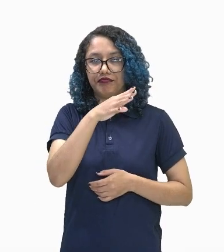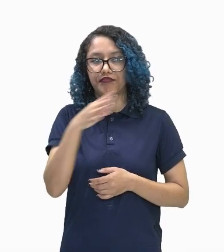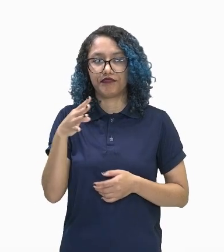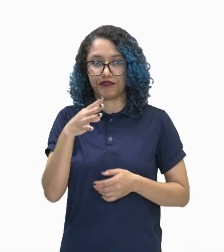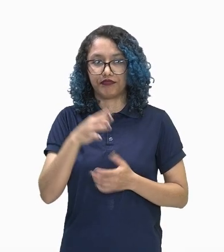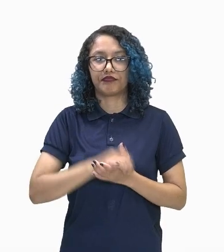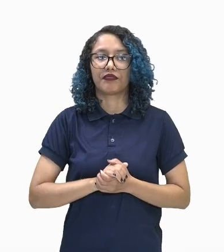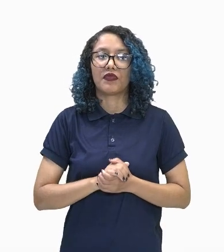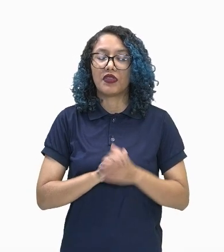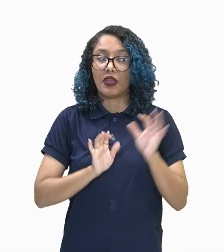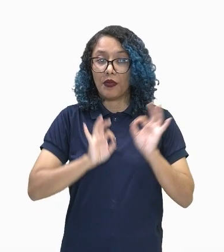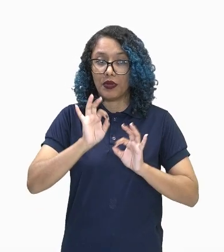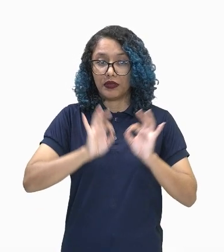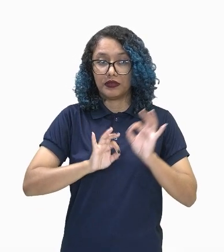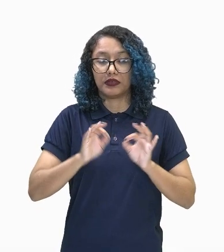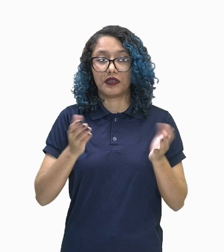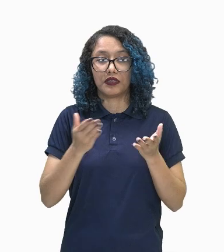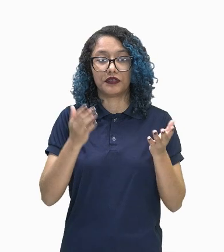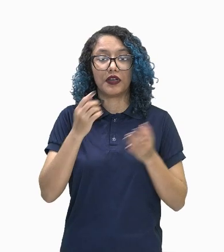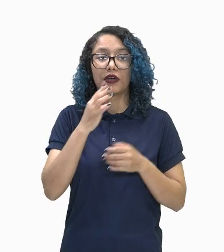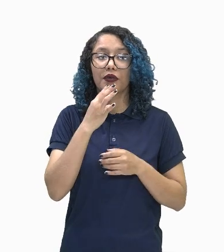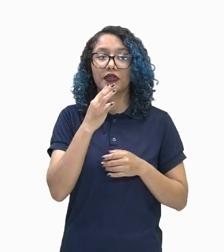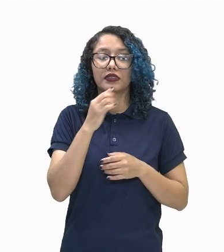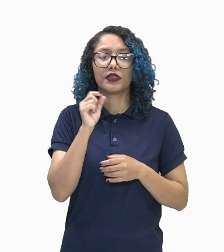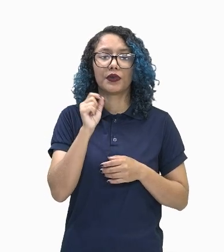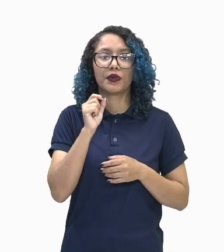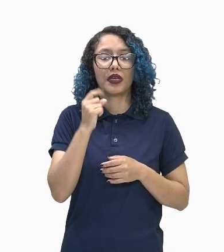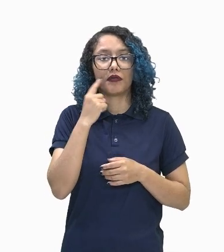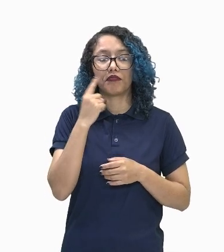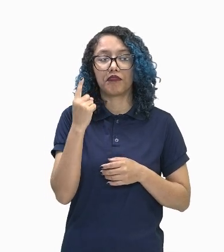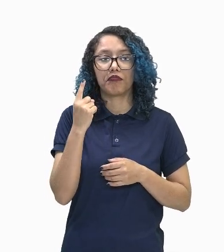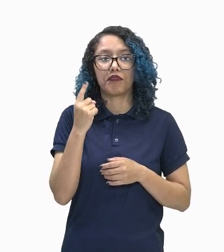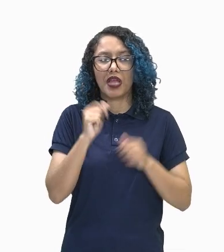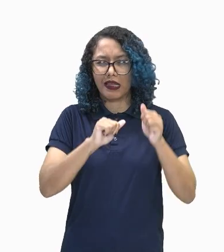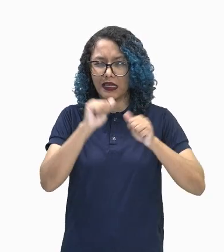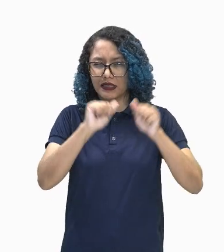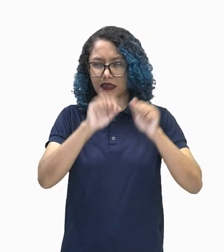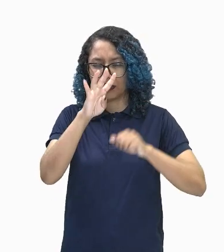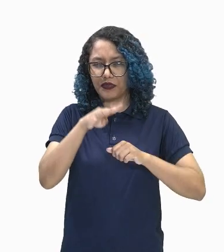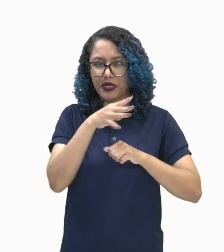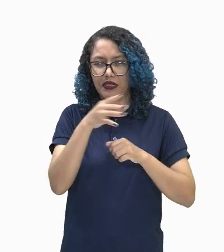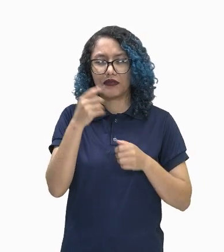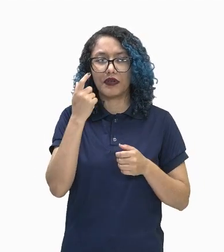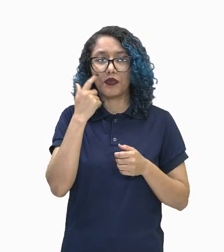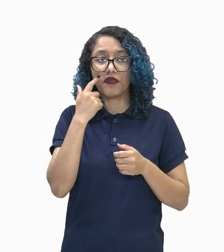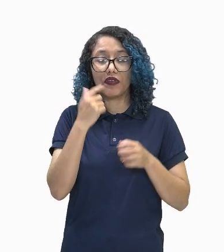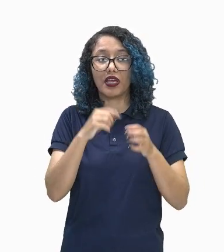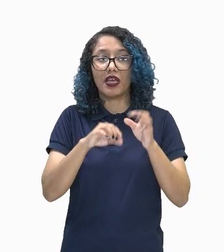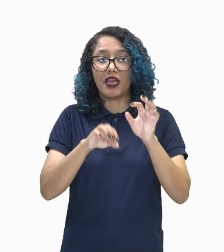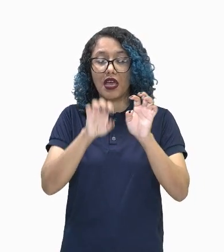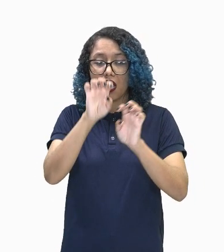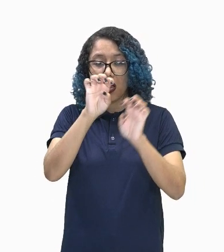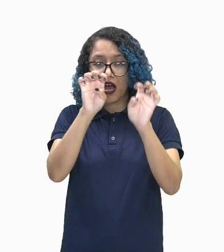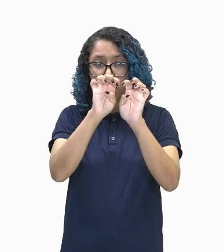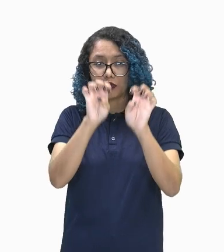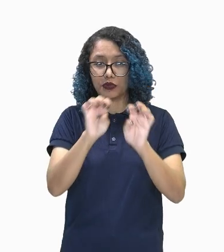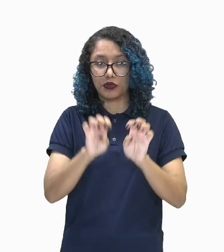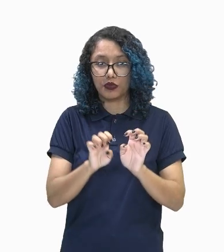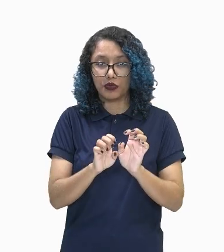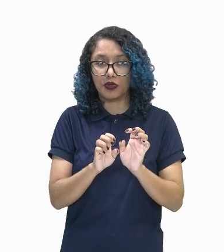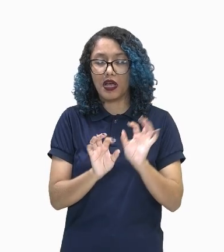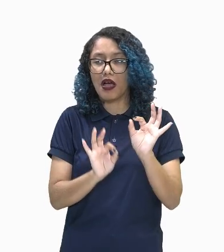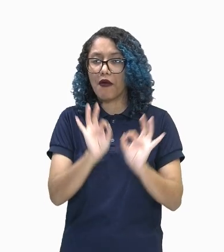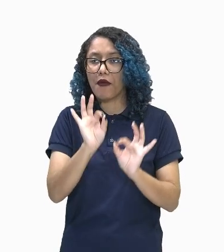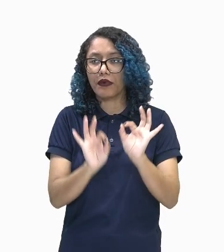a partir, né, dessa tabela, desse processo, dessa estrutura, como se